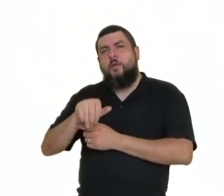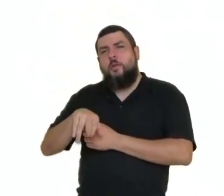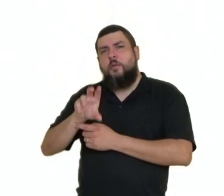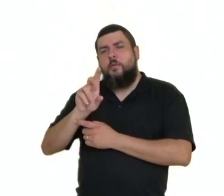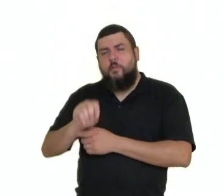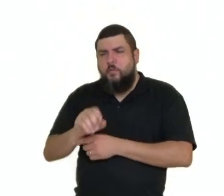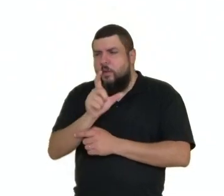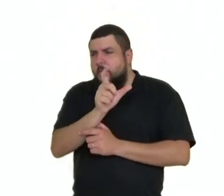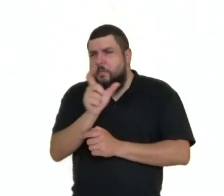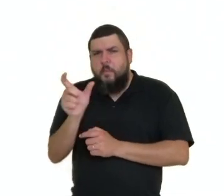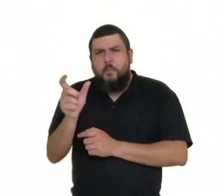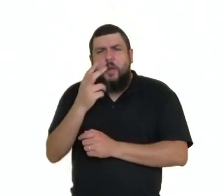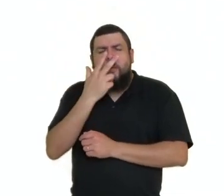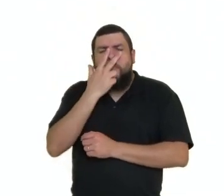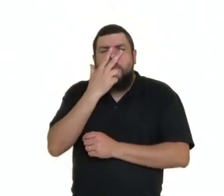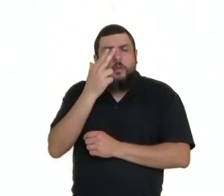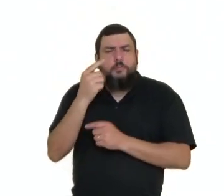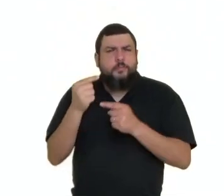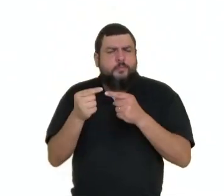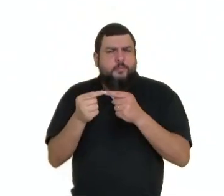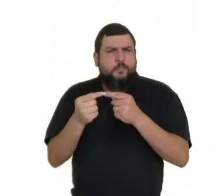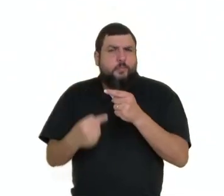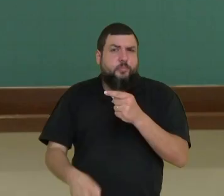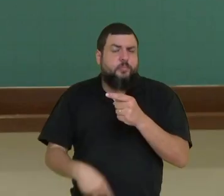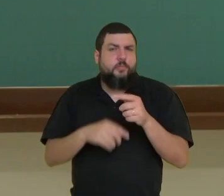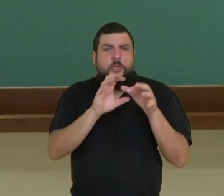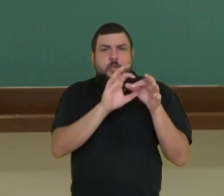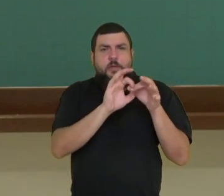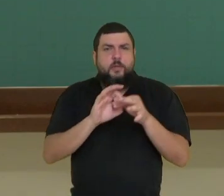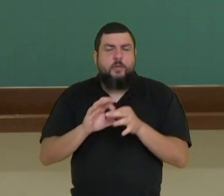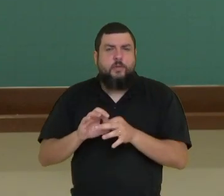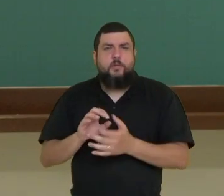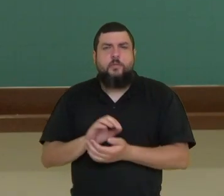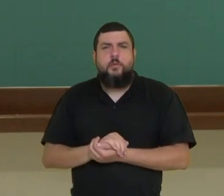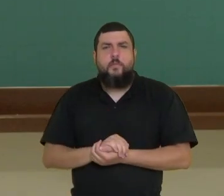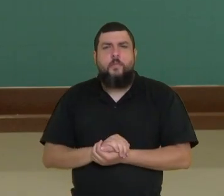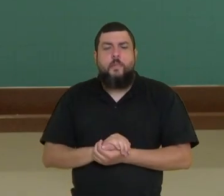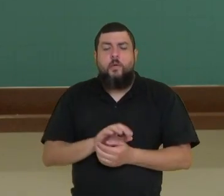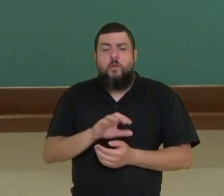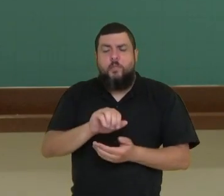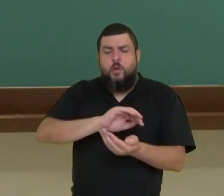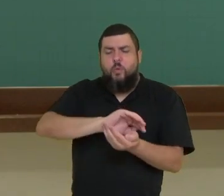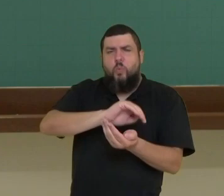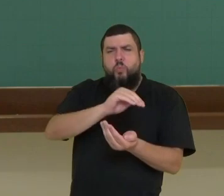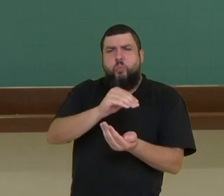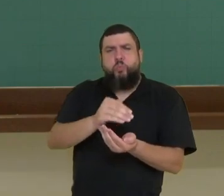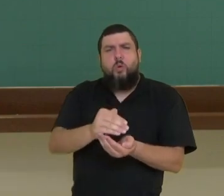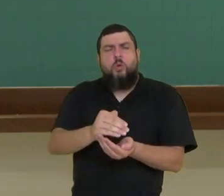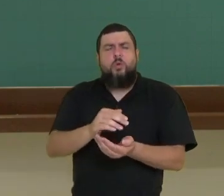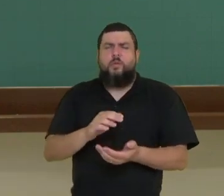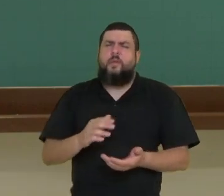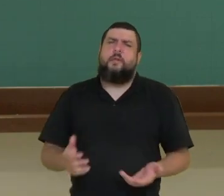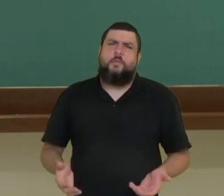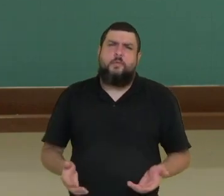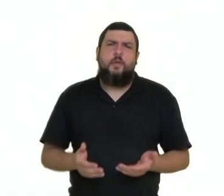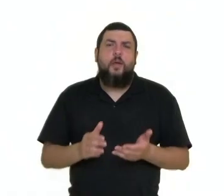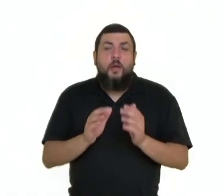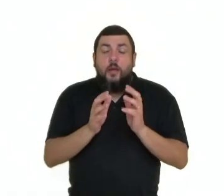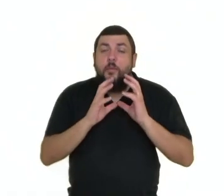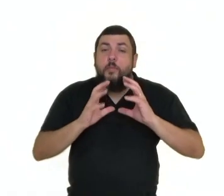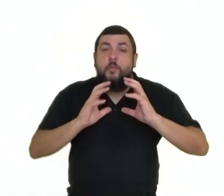soassem como algo muito fora do contexto, né? O esférico, a bola, né? Então, olha só,